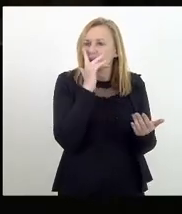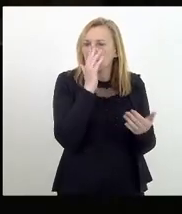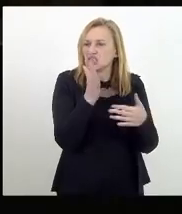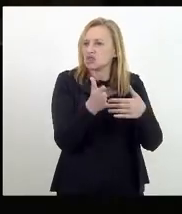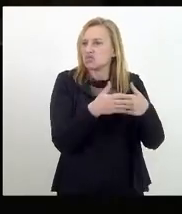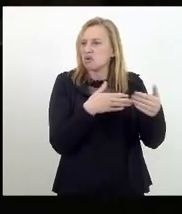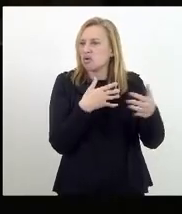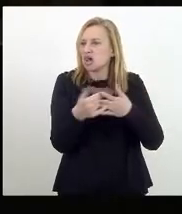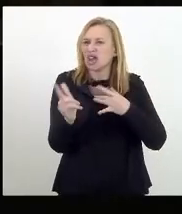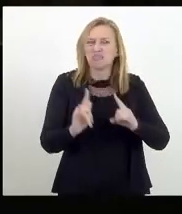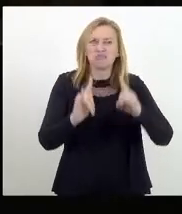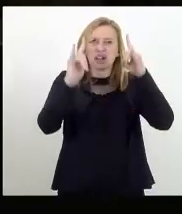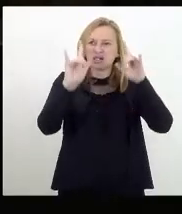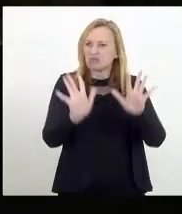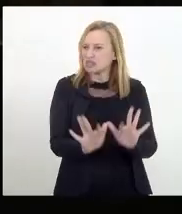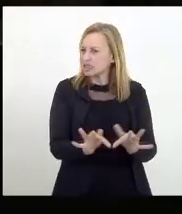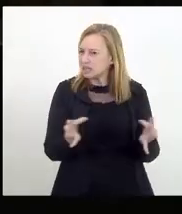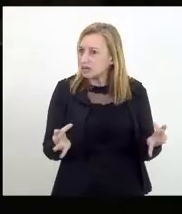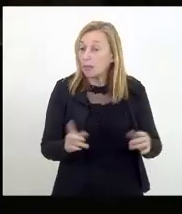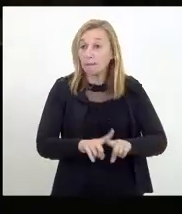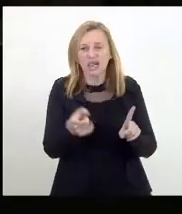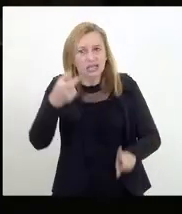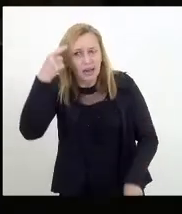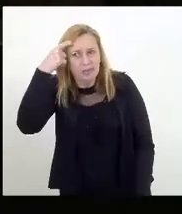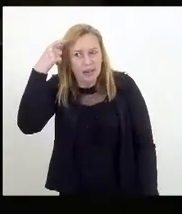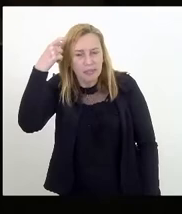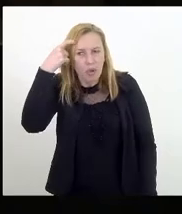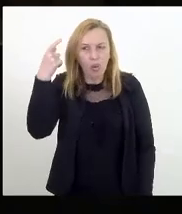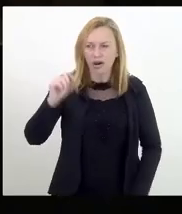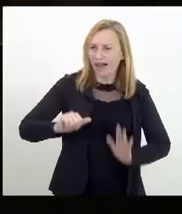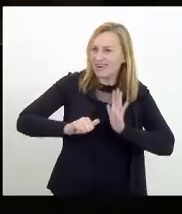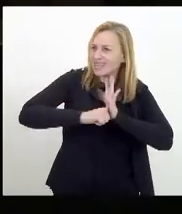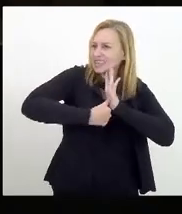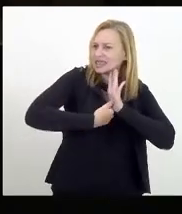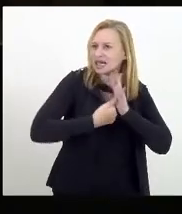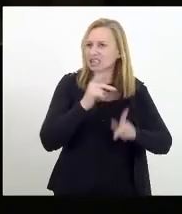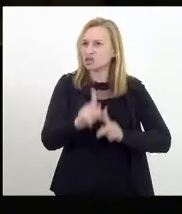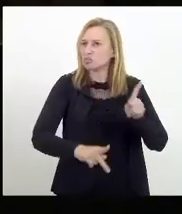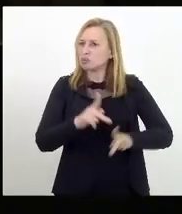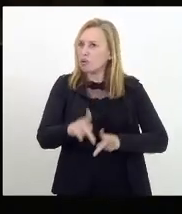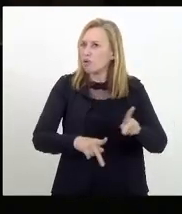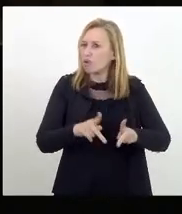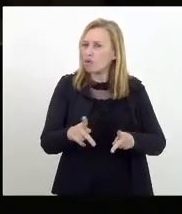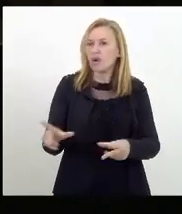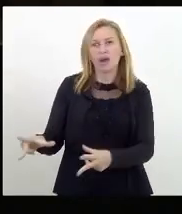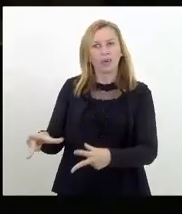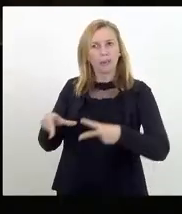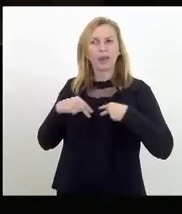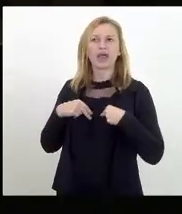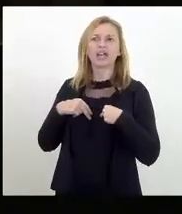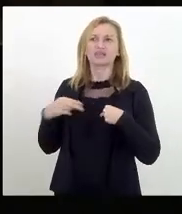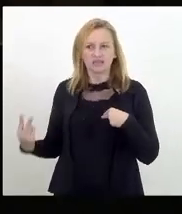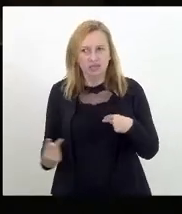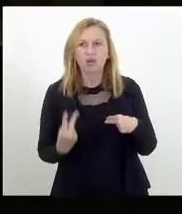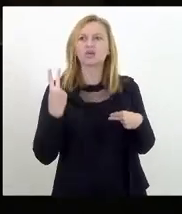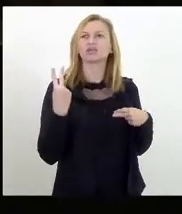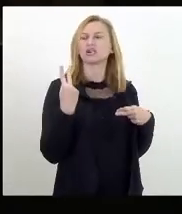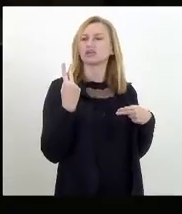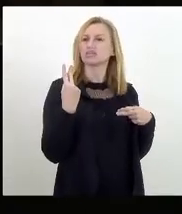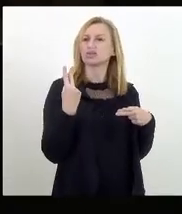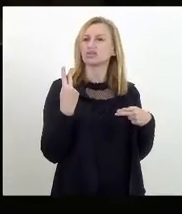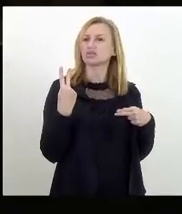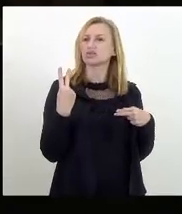a memória EA identidade da sociedade merecem ser preservadas